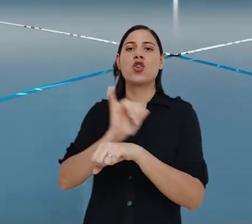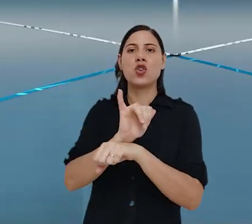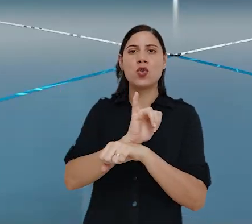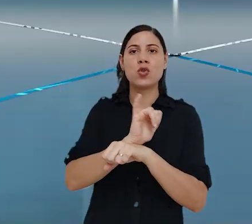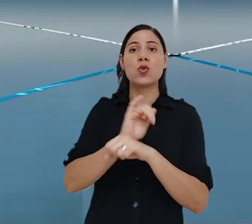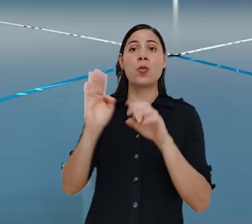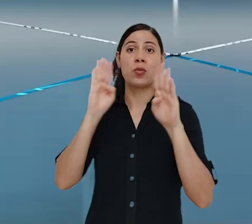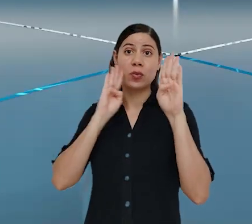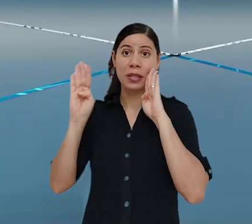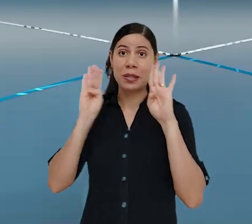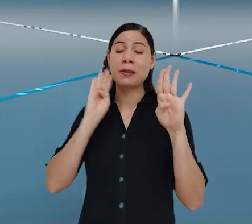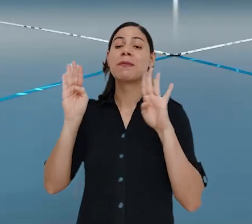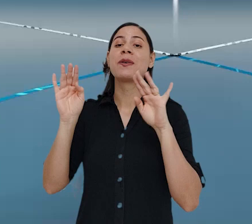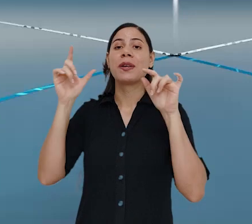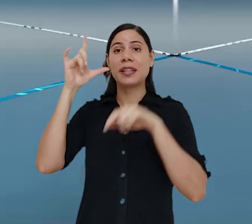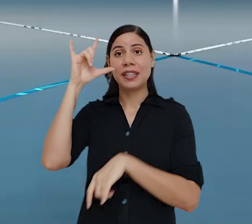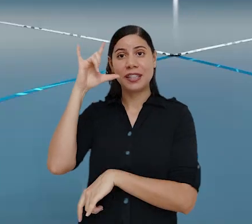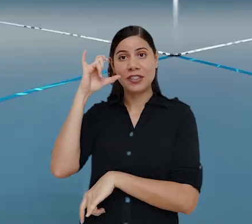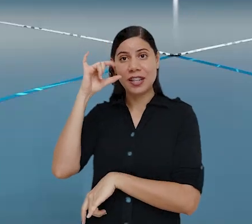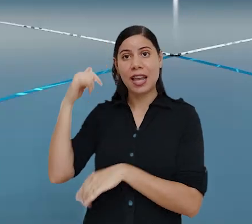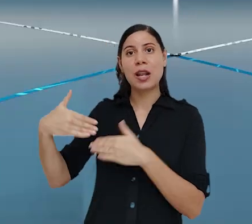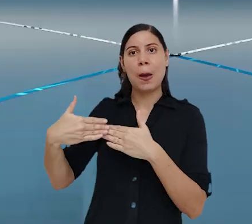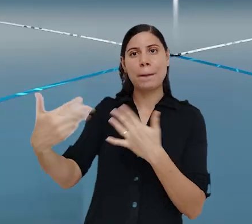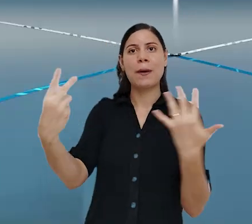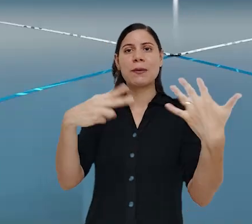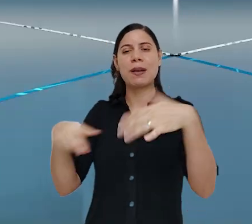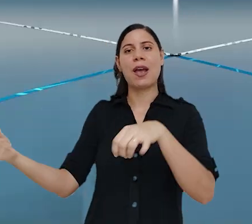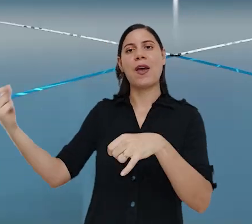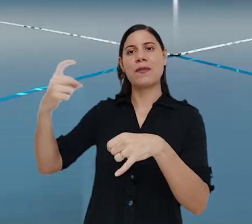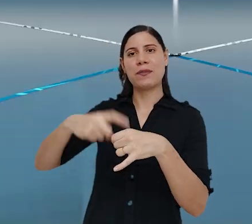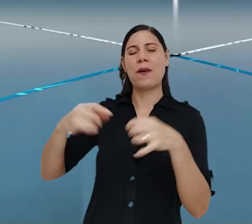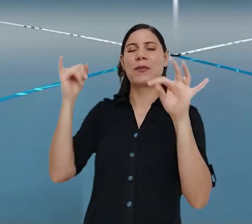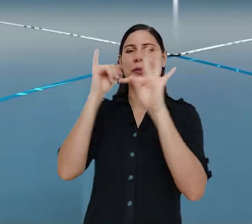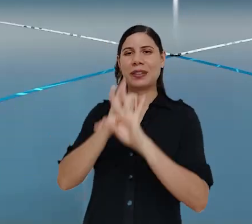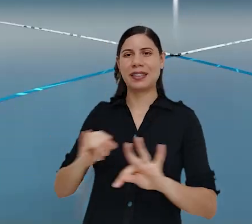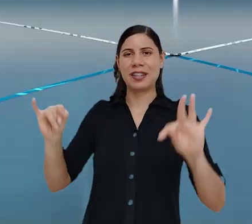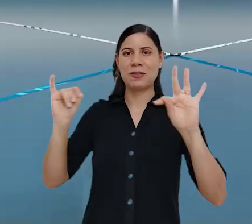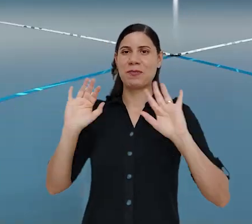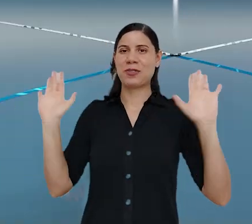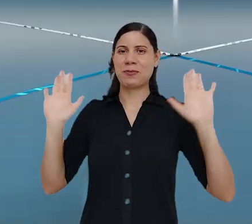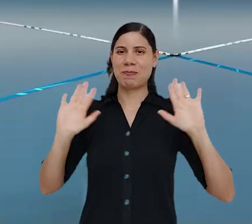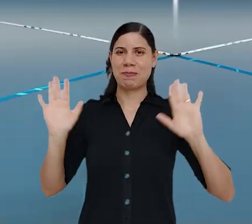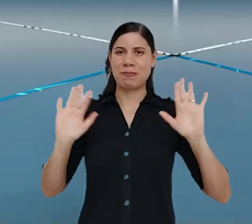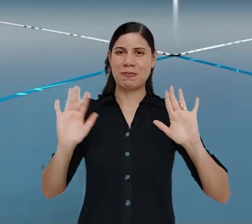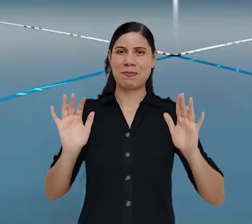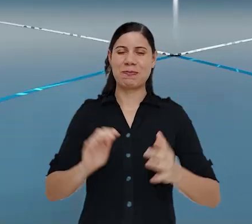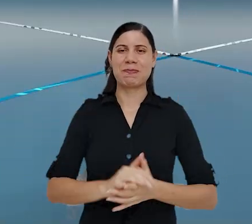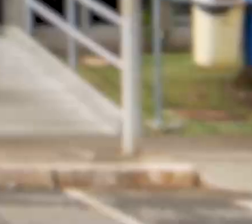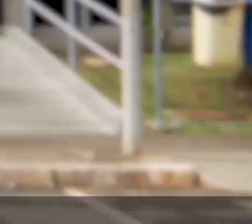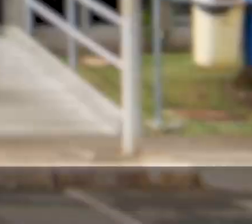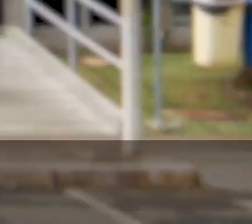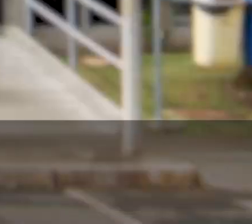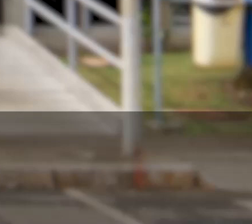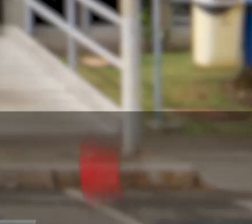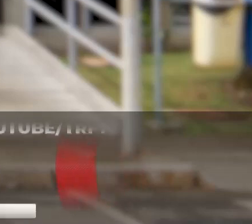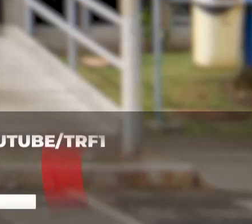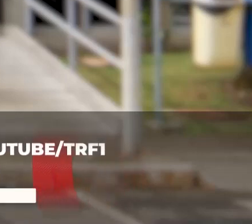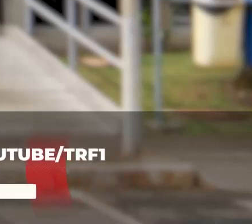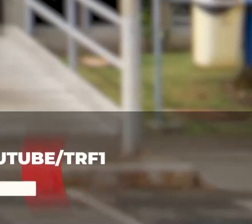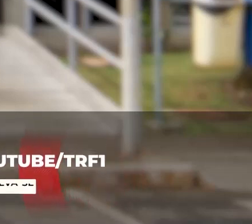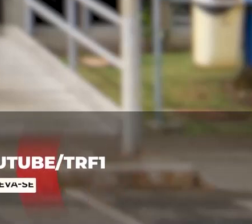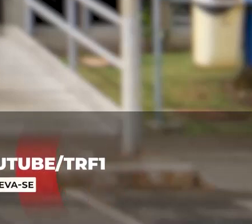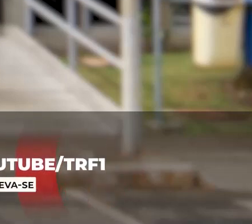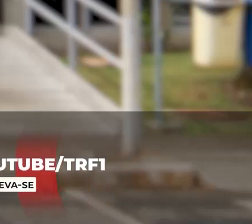no Instagram. E semana que vem eu volto com mais Inteiro Teor. Até a próxima. Tchau!